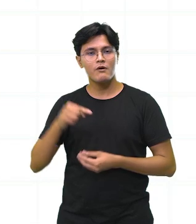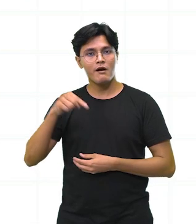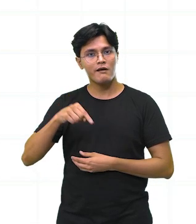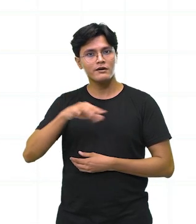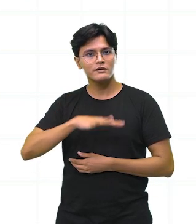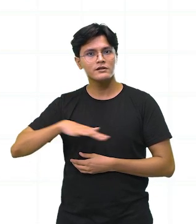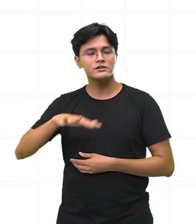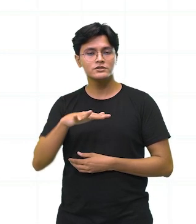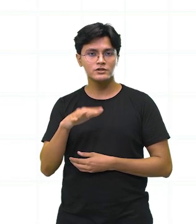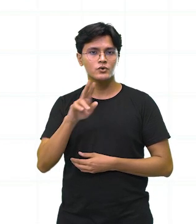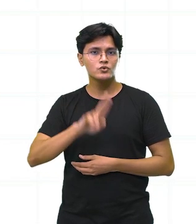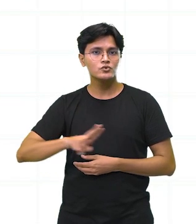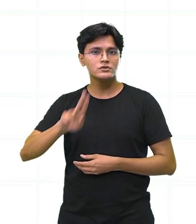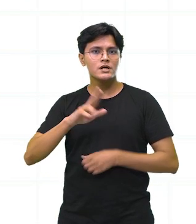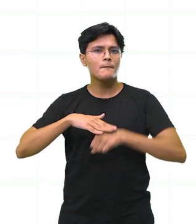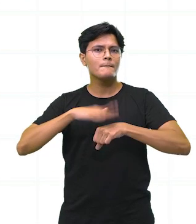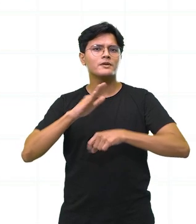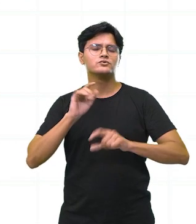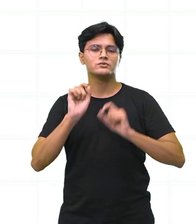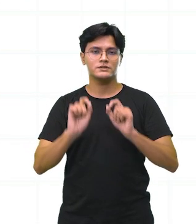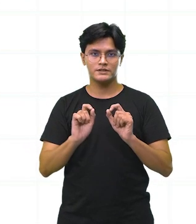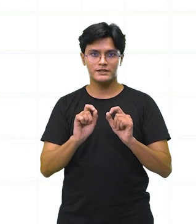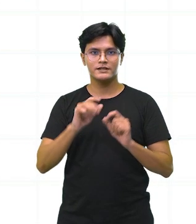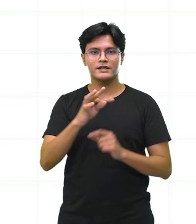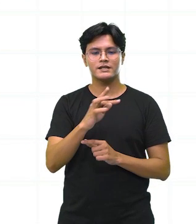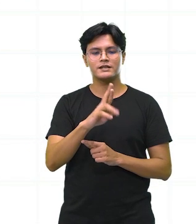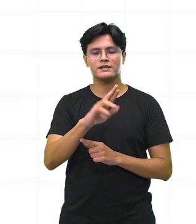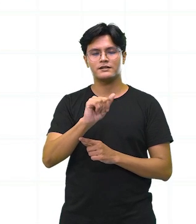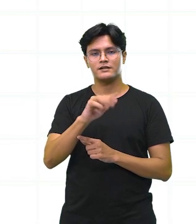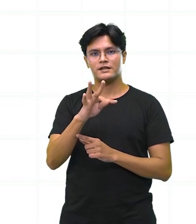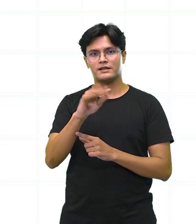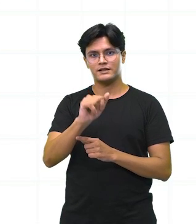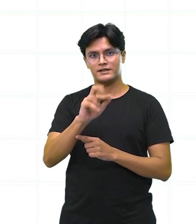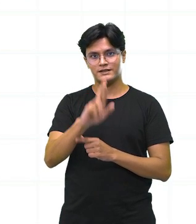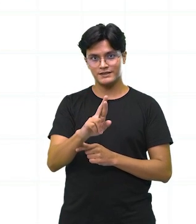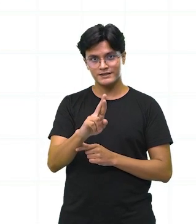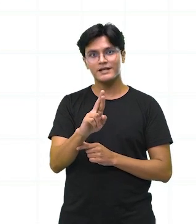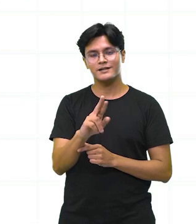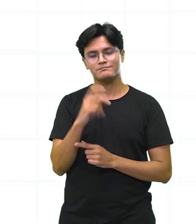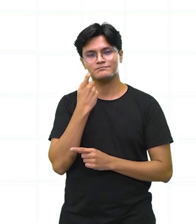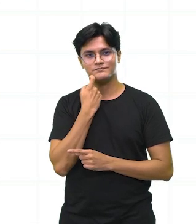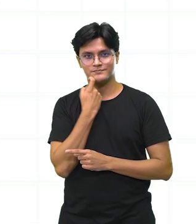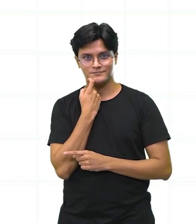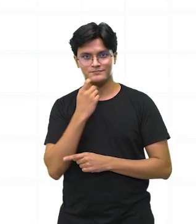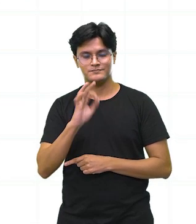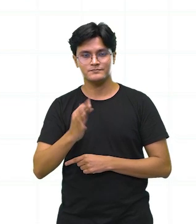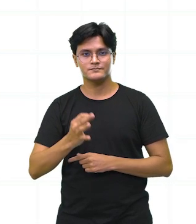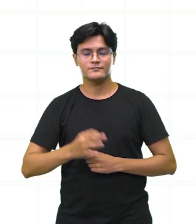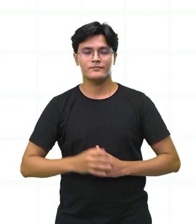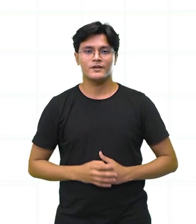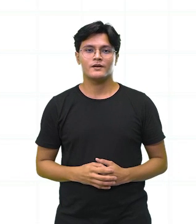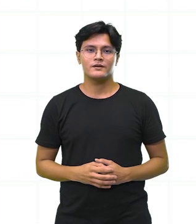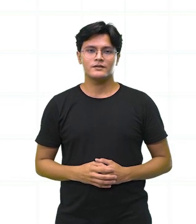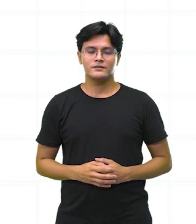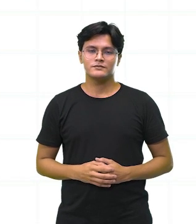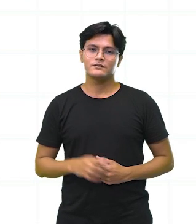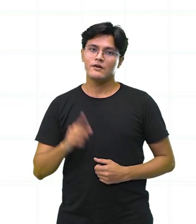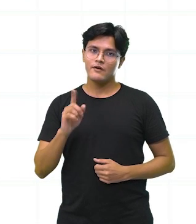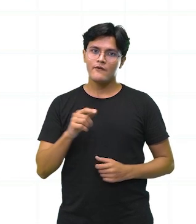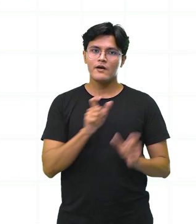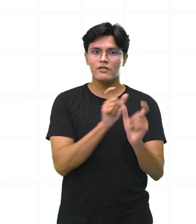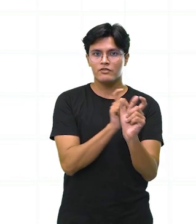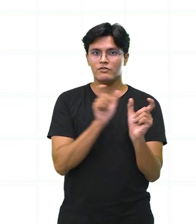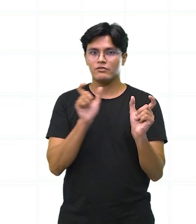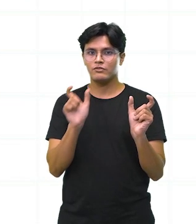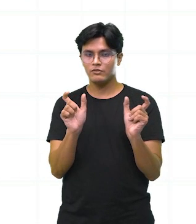ouvir isso a gente ouve mais o quê o tratar o peixe né Eh que que é aí um sinônimo de